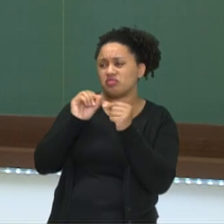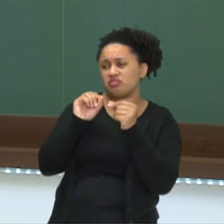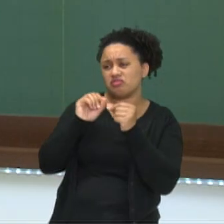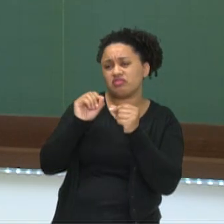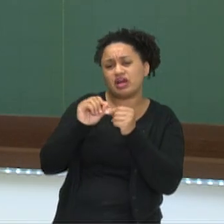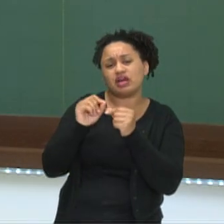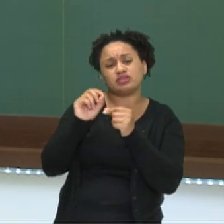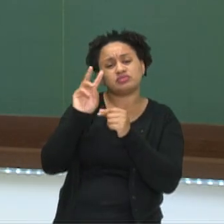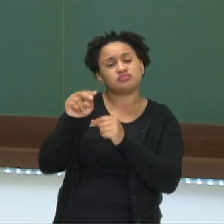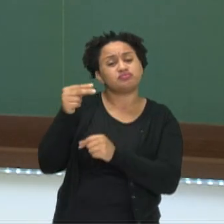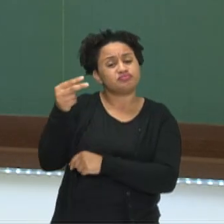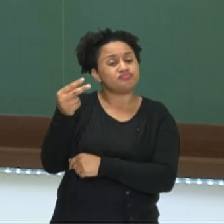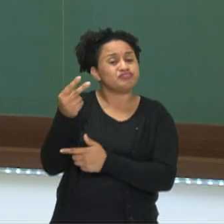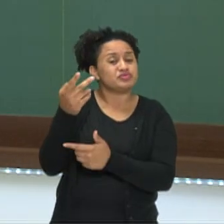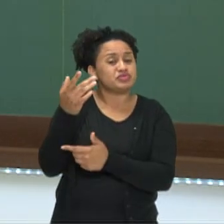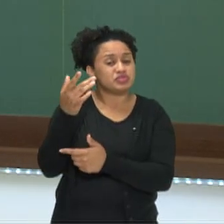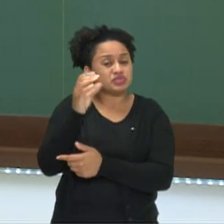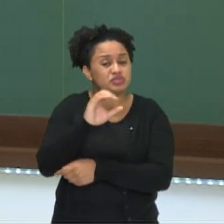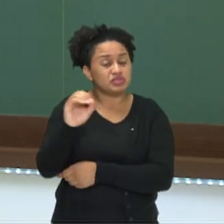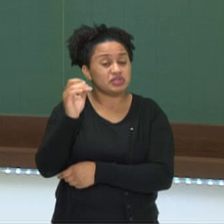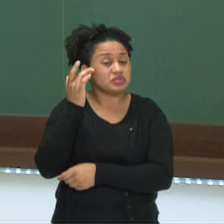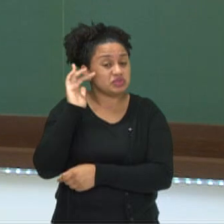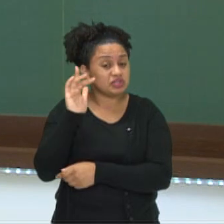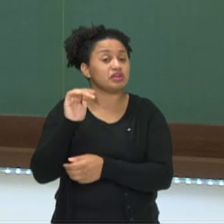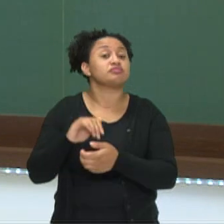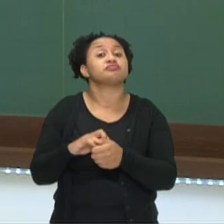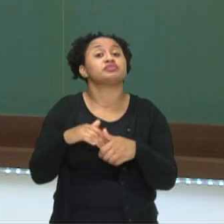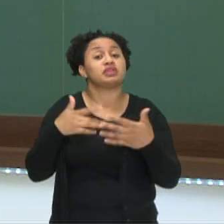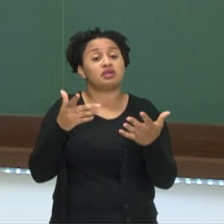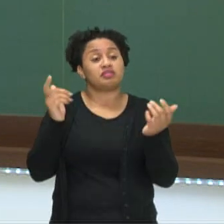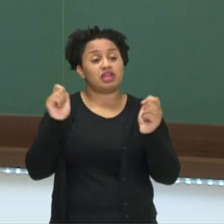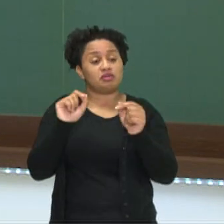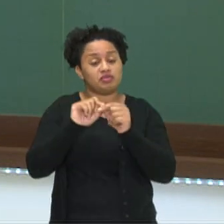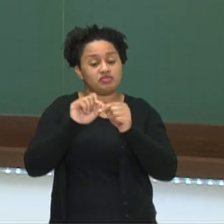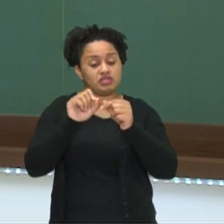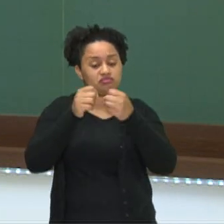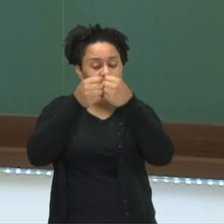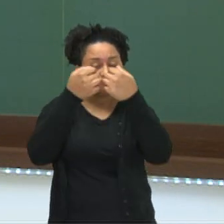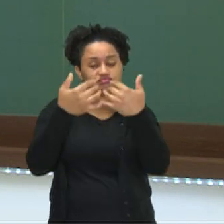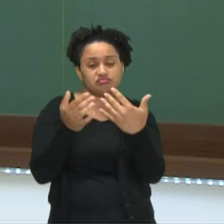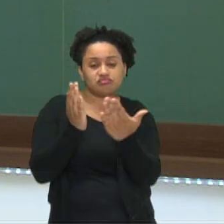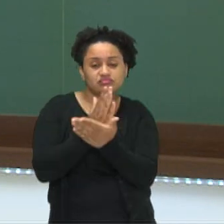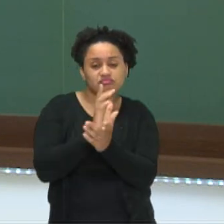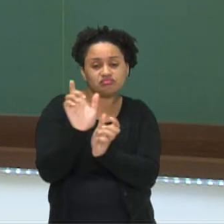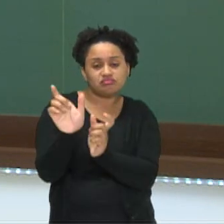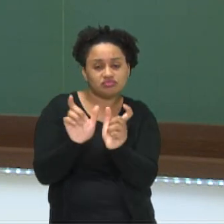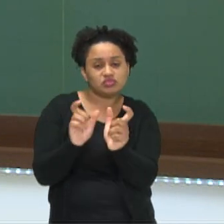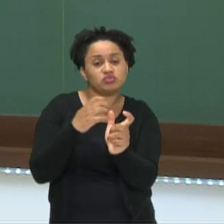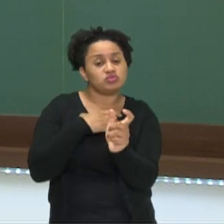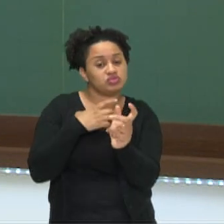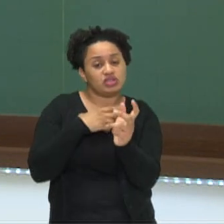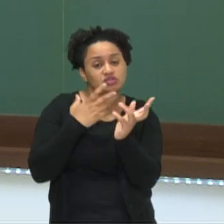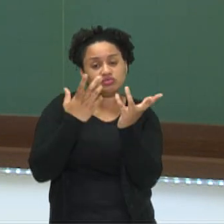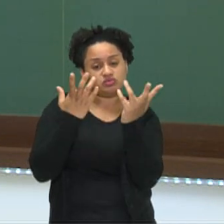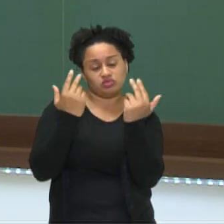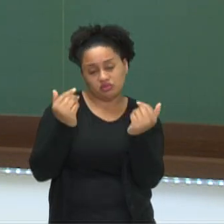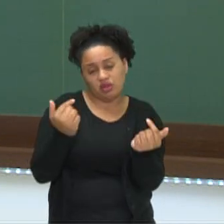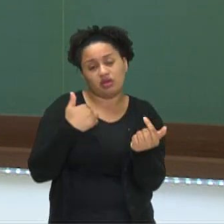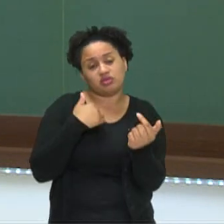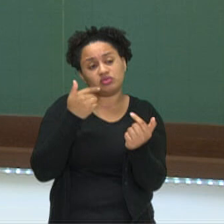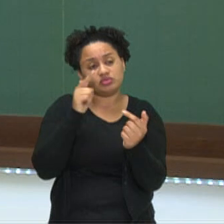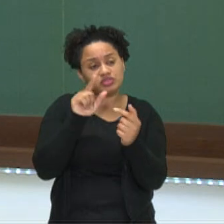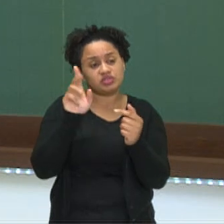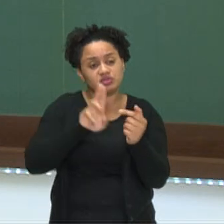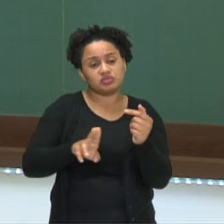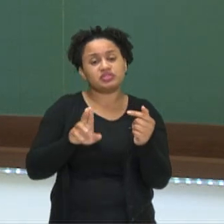segundo grau. Beleza. Será que eu posso fatorar isso aqui de forma conveniente, que eu consigo usar